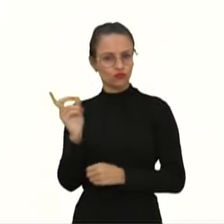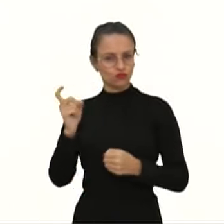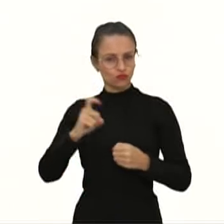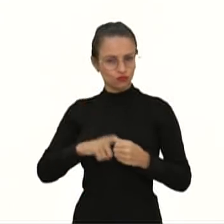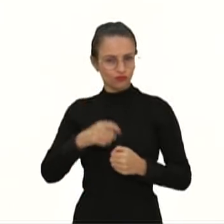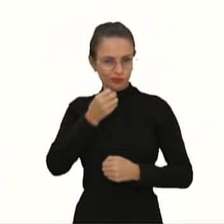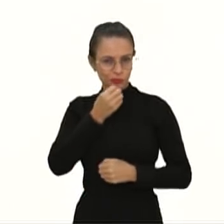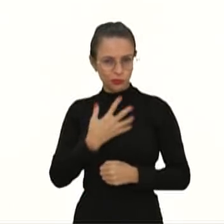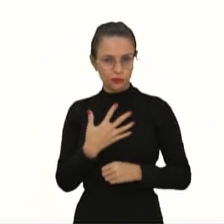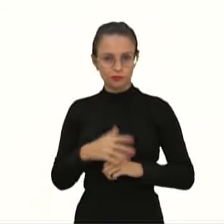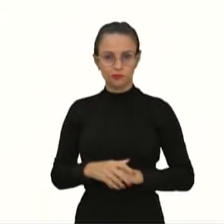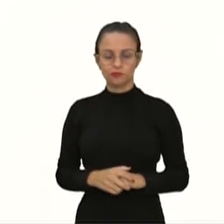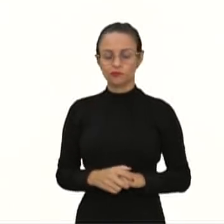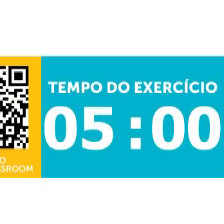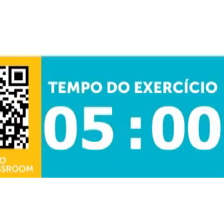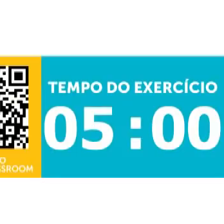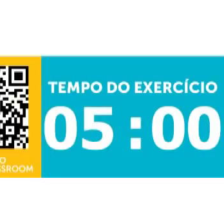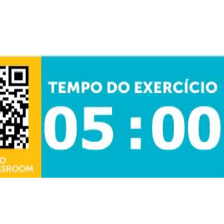tá bom?